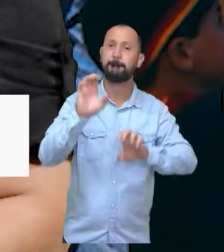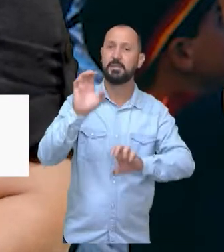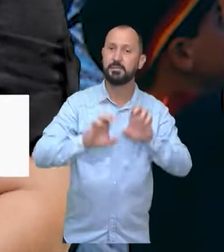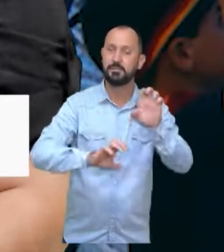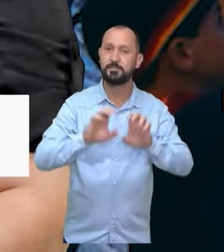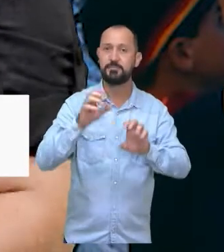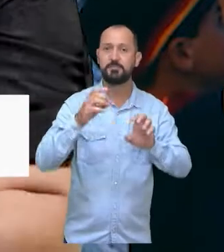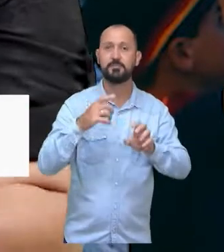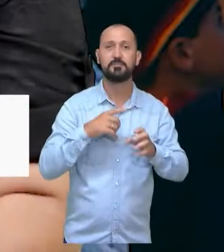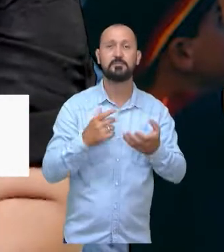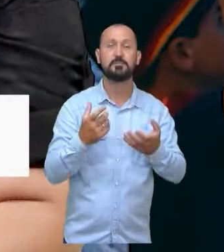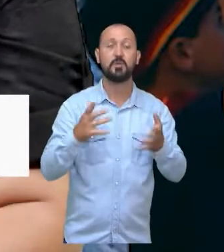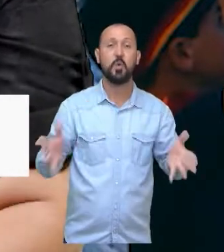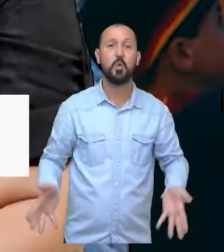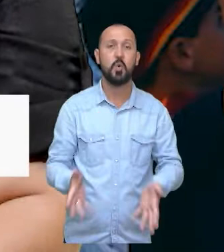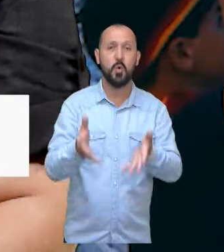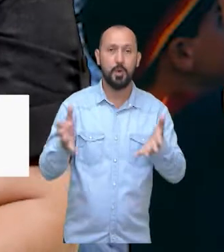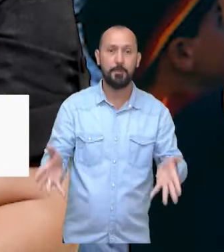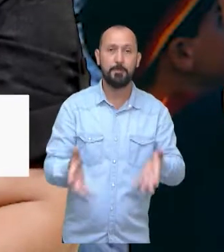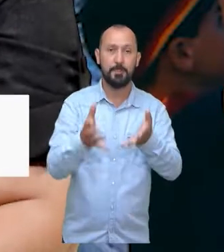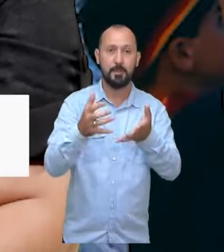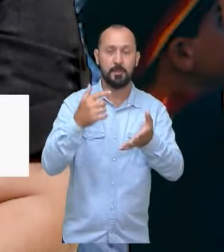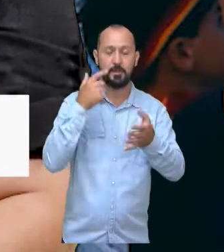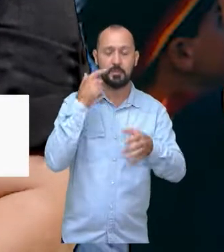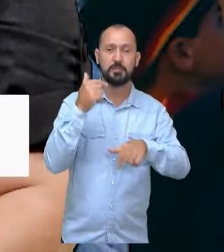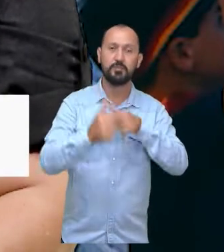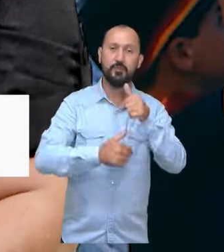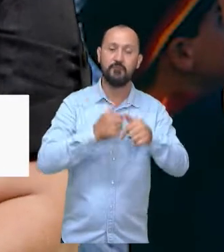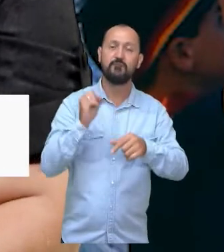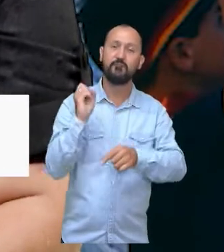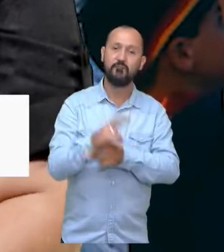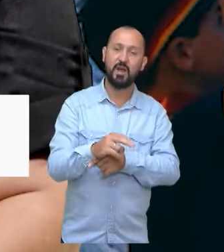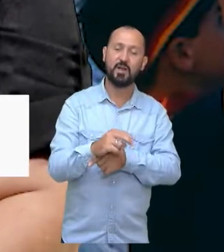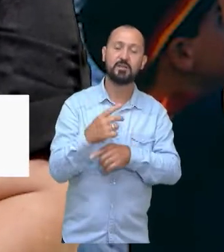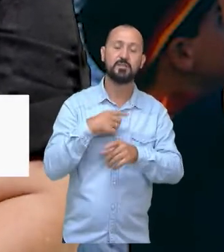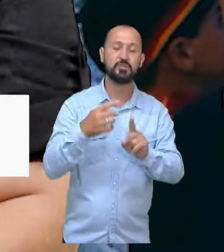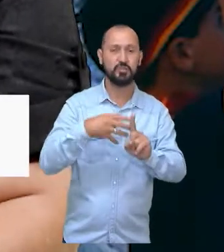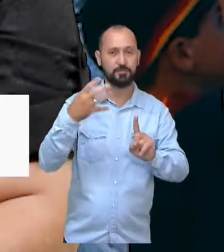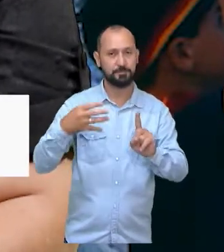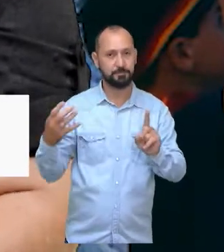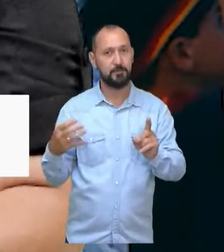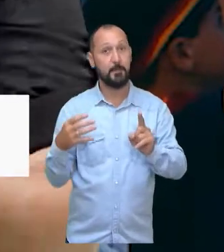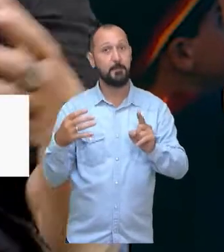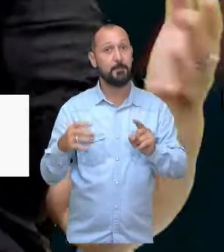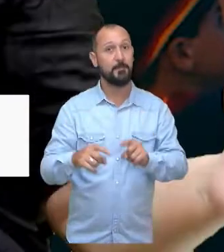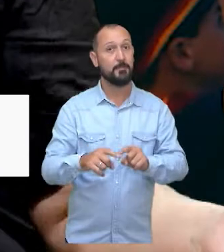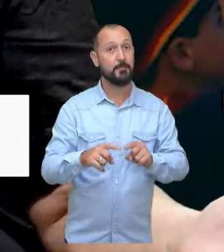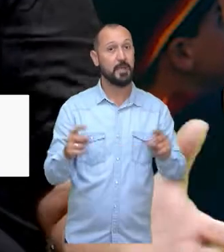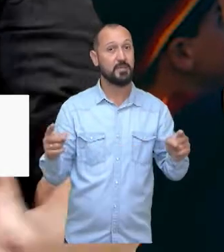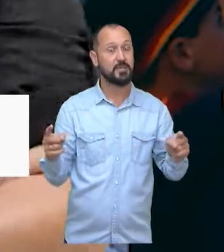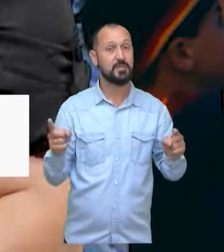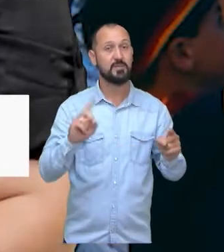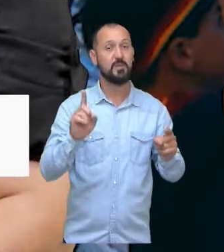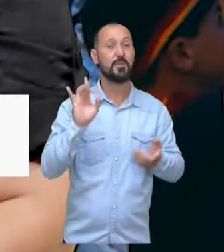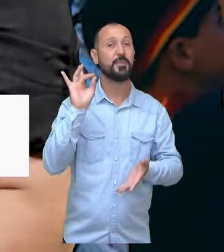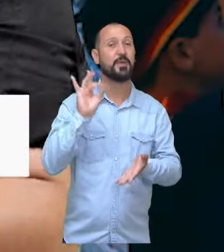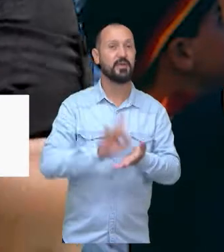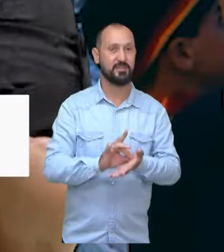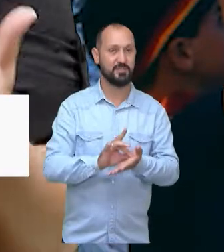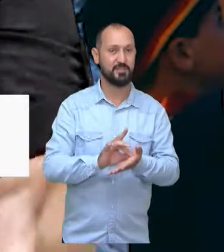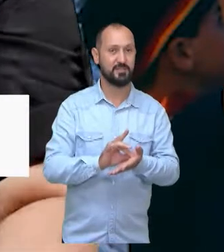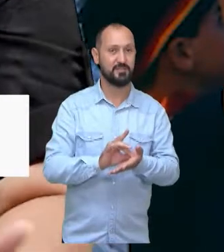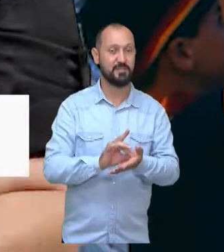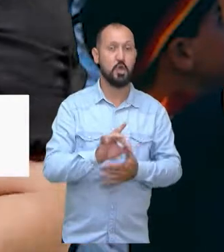estimulam muito a empregabilidade de pessoas LGBTs. Mas não é uma realidade generalizada, como eu